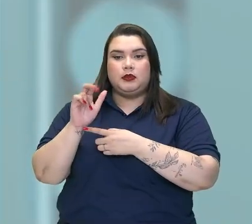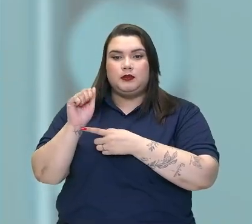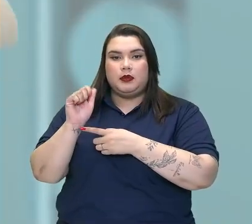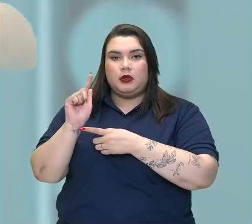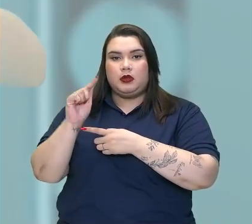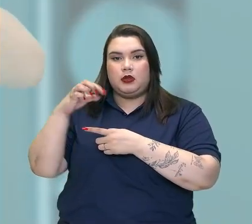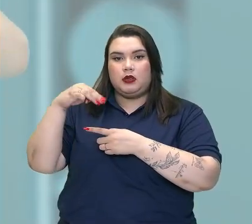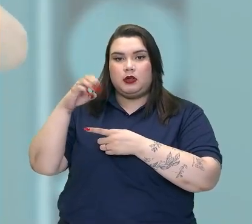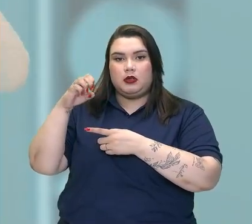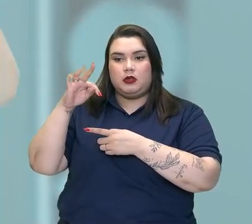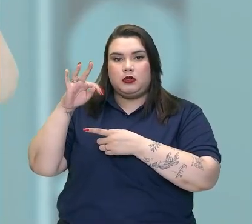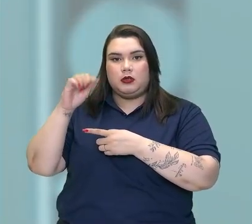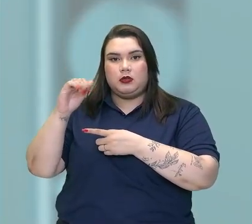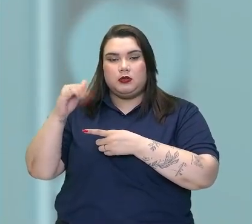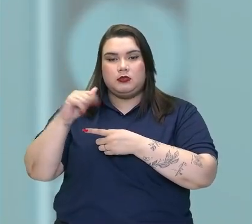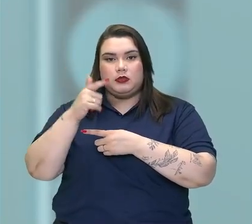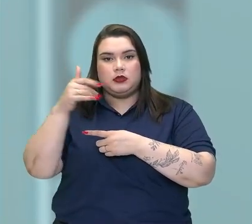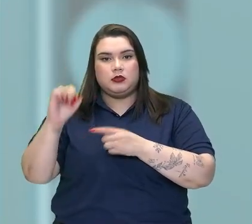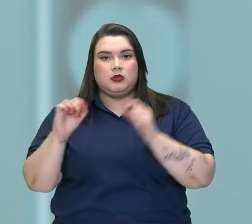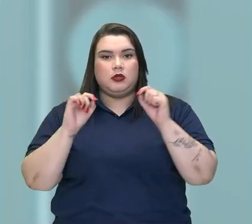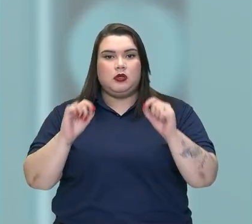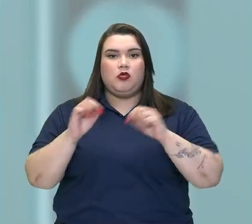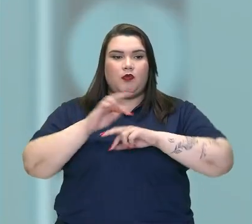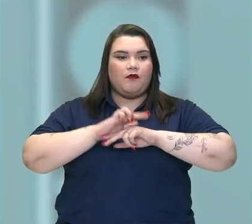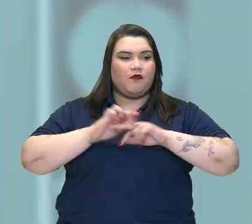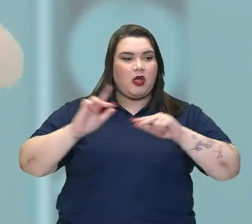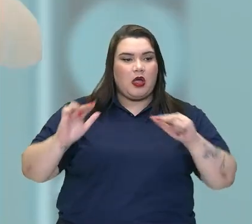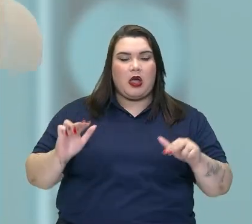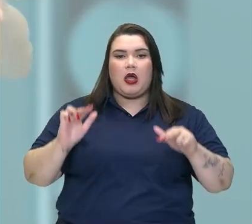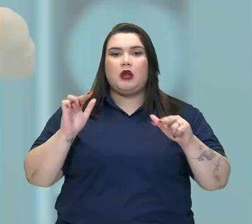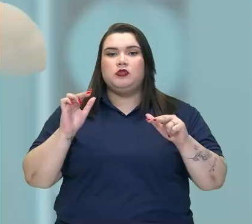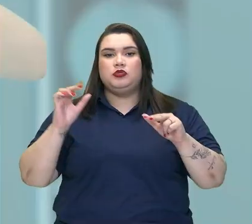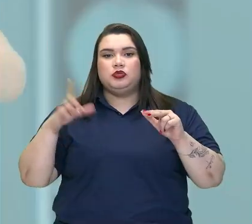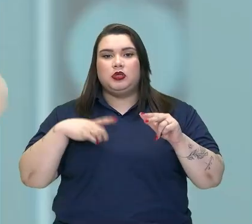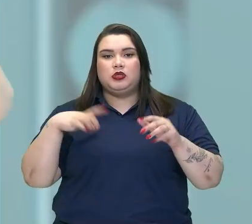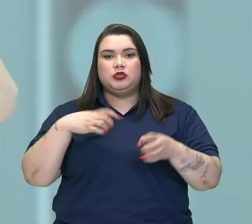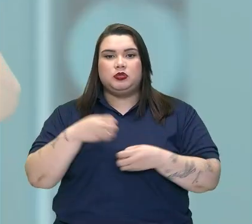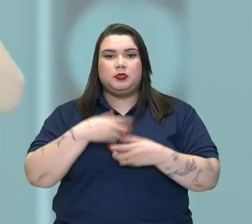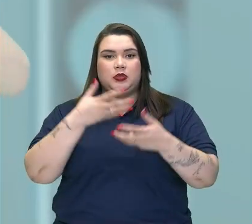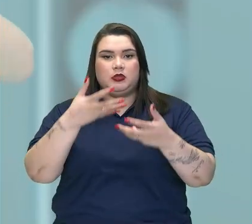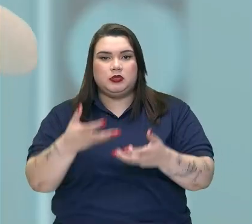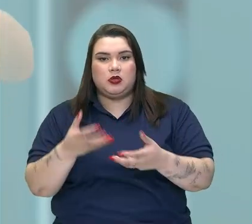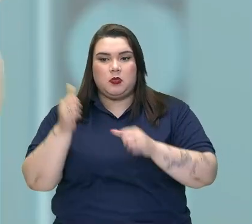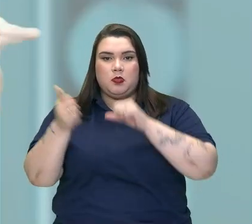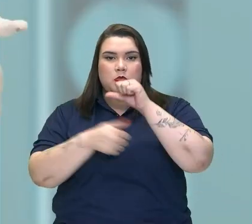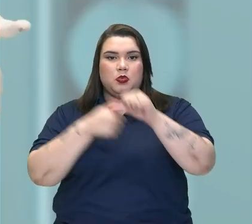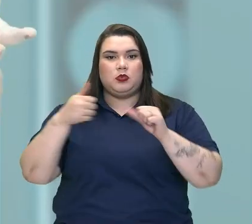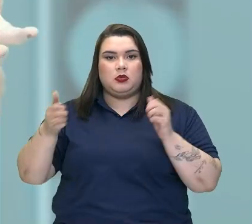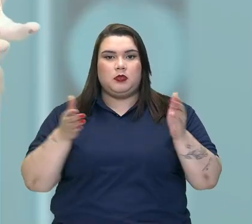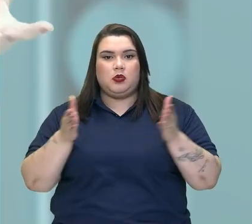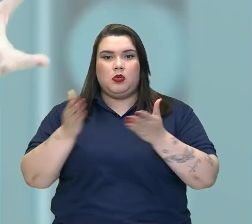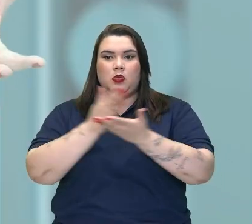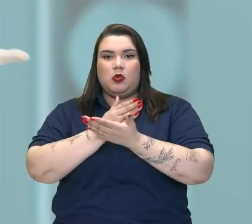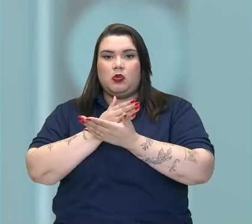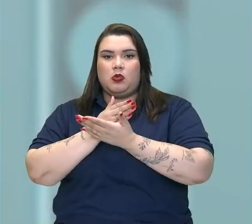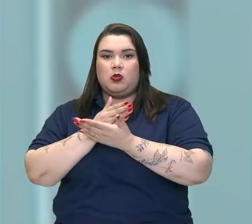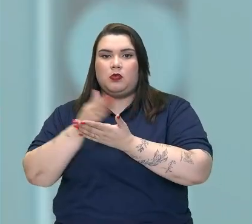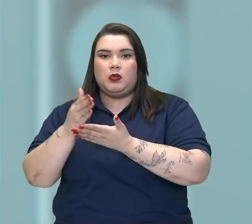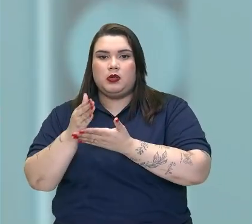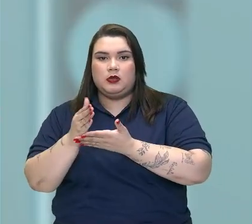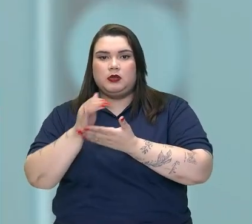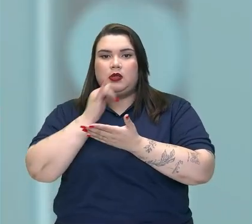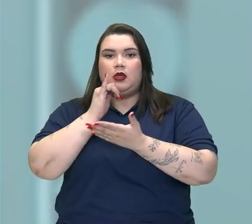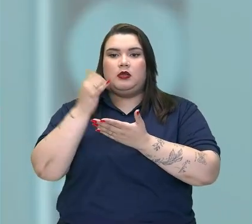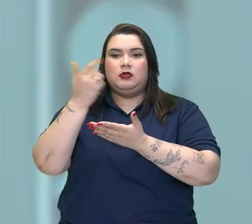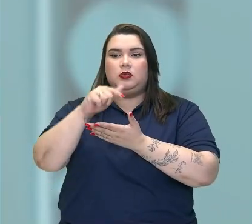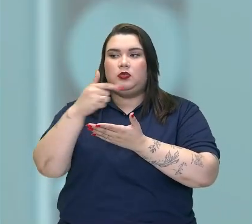ter várias vozes ao mesmo tempo conversando juntas. A gente vai ter um salto temporal, então eu começo a minha história, por exemplo, no